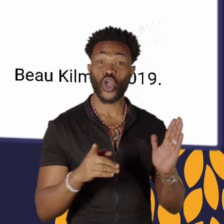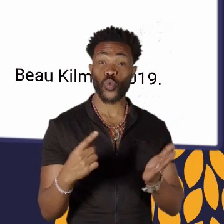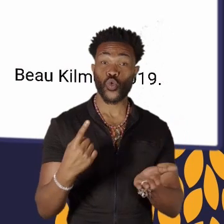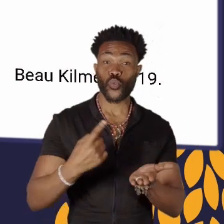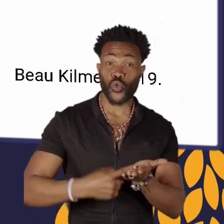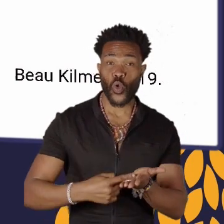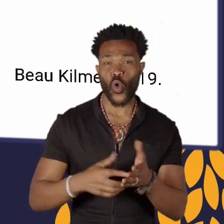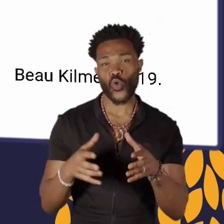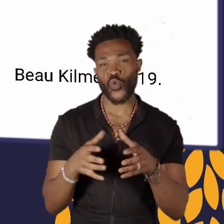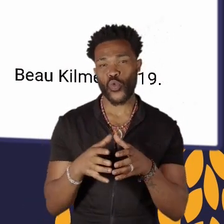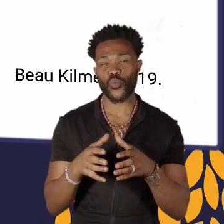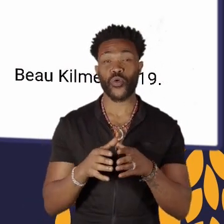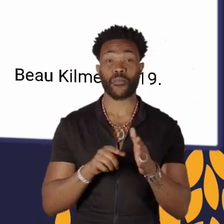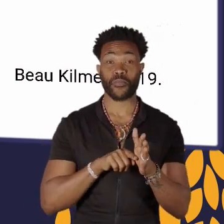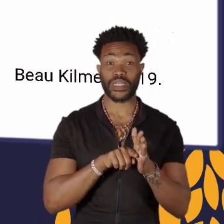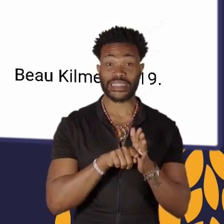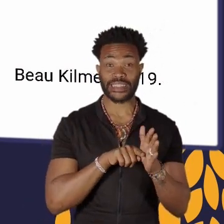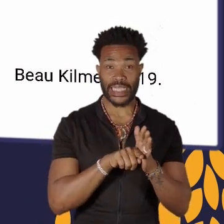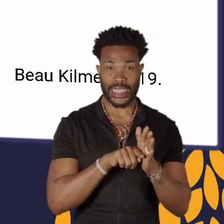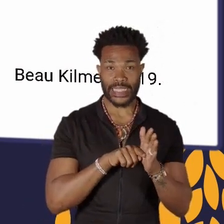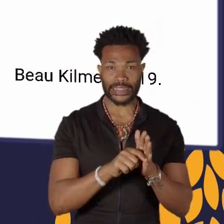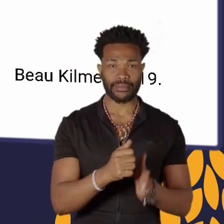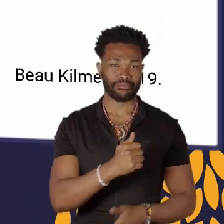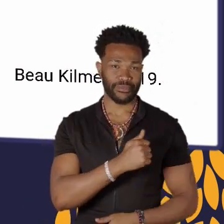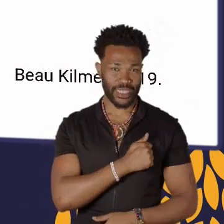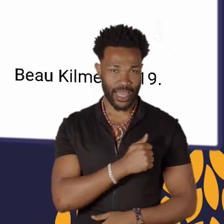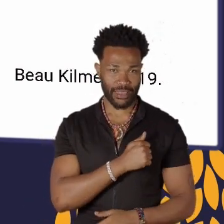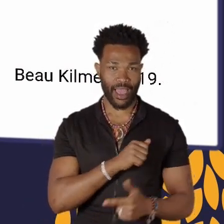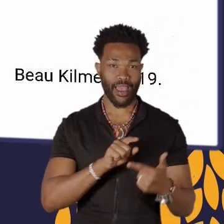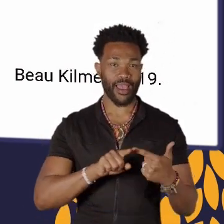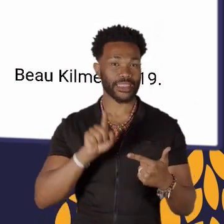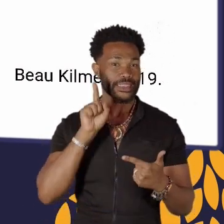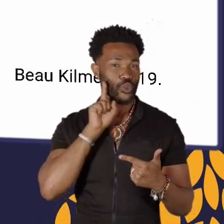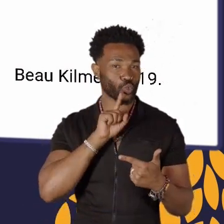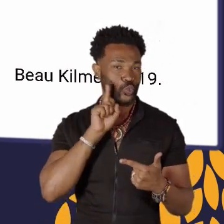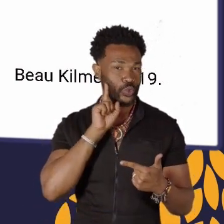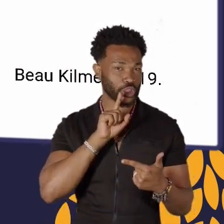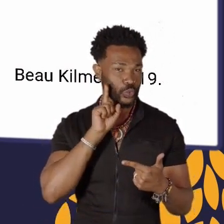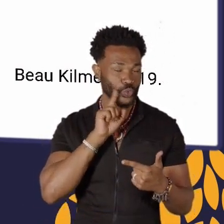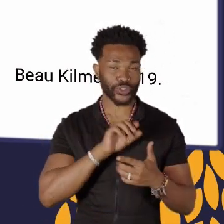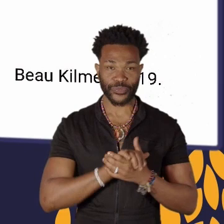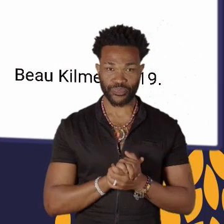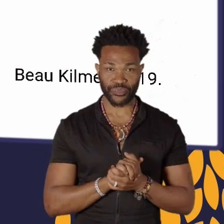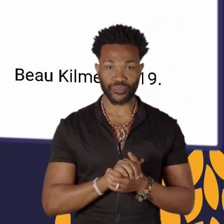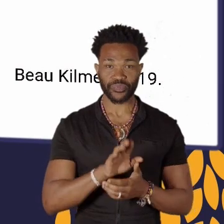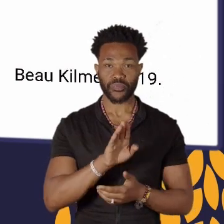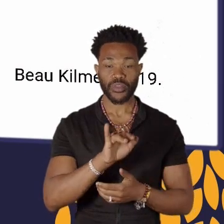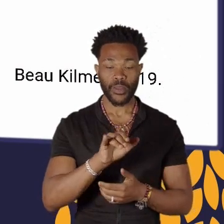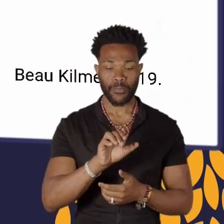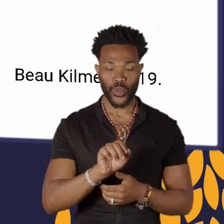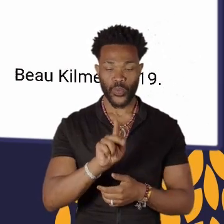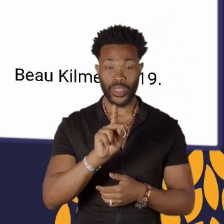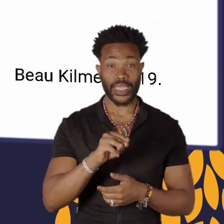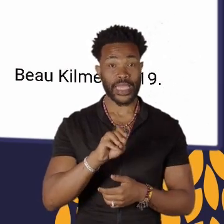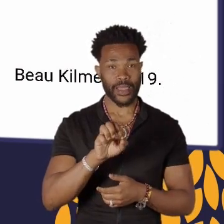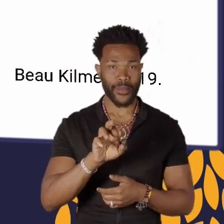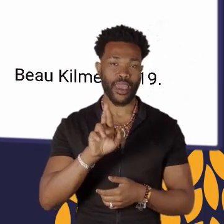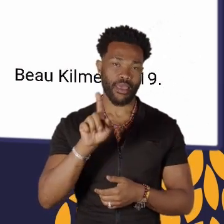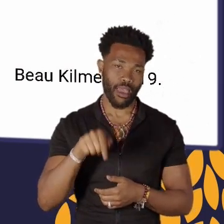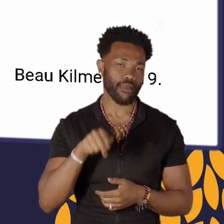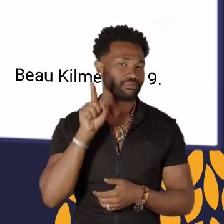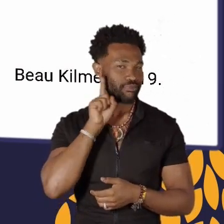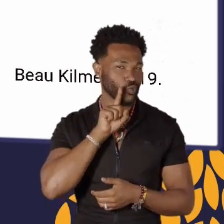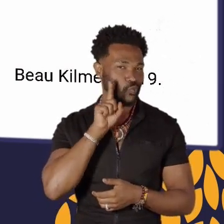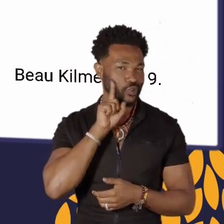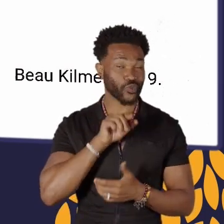estabelecidas por pesquisadores canadenses dos Estados Unidos. O Bill Kilmer, especialmente, é americano